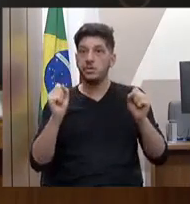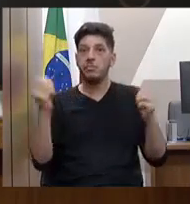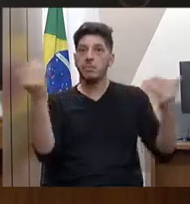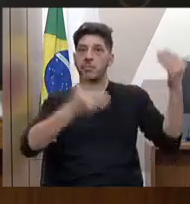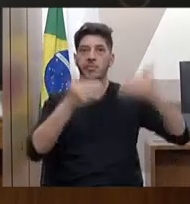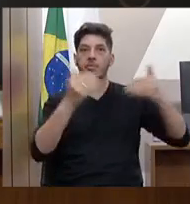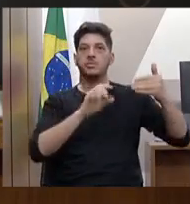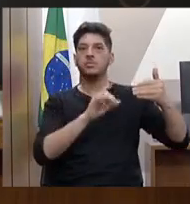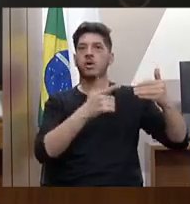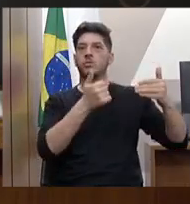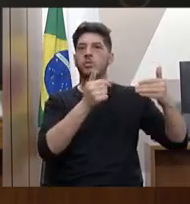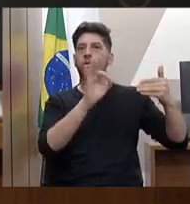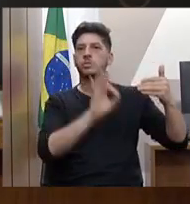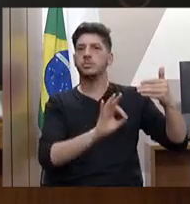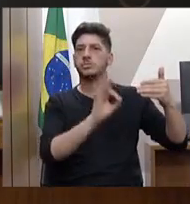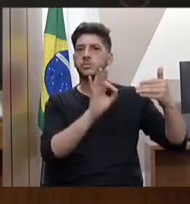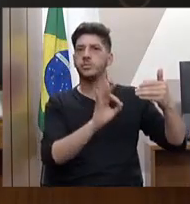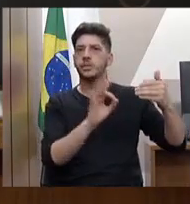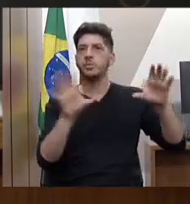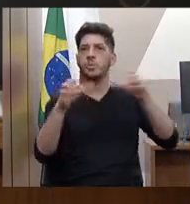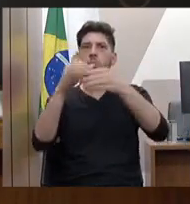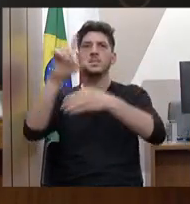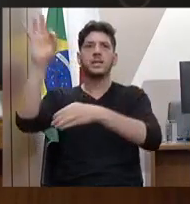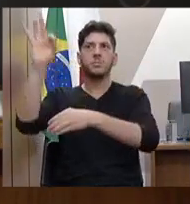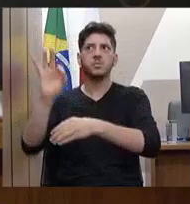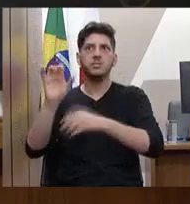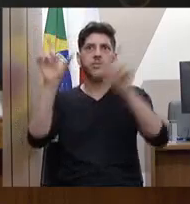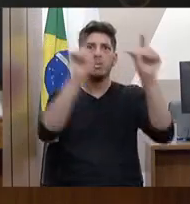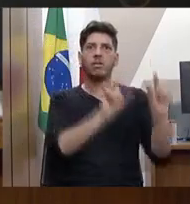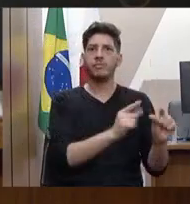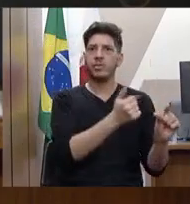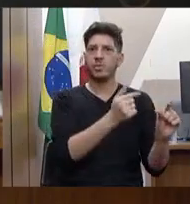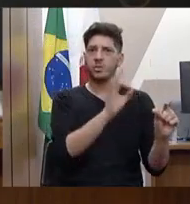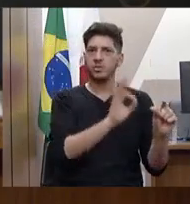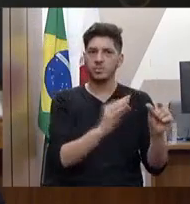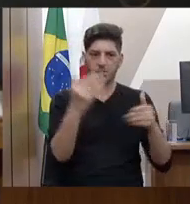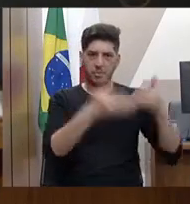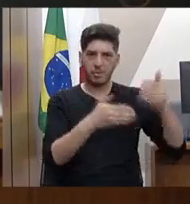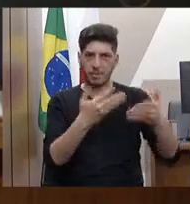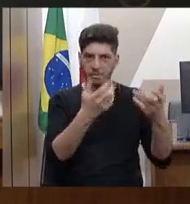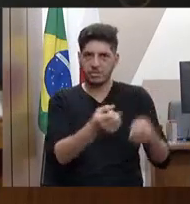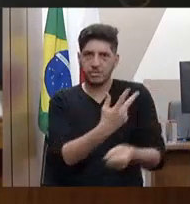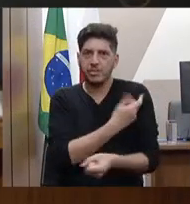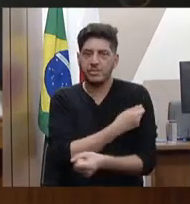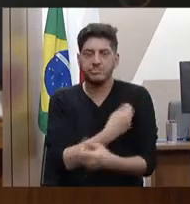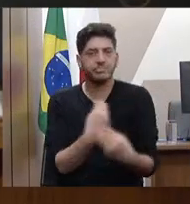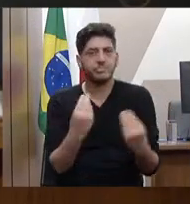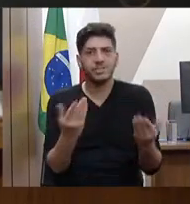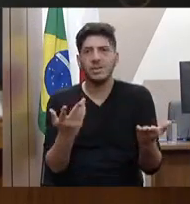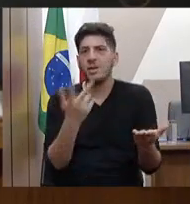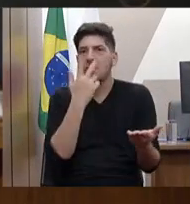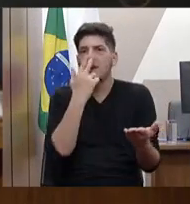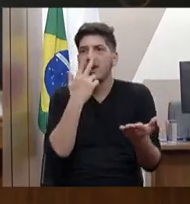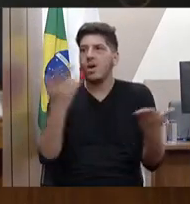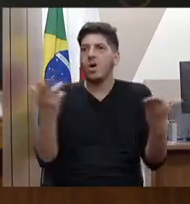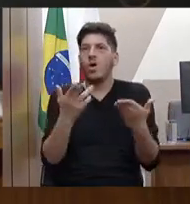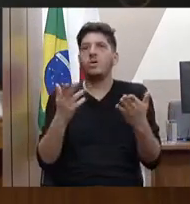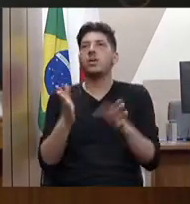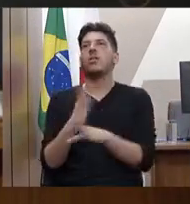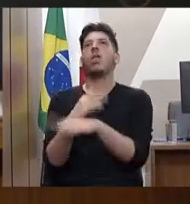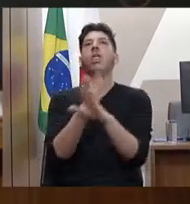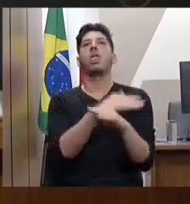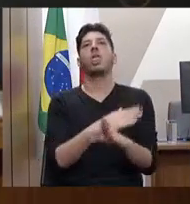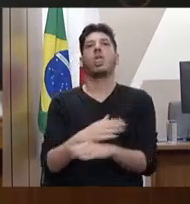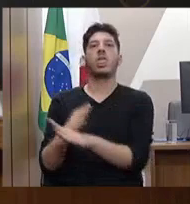participar foi efetivamente tomar vacina então parece infelizmente que ser ignorante é muito mais fácil do que querer